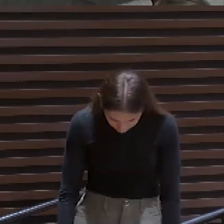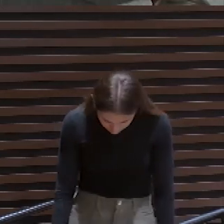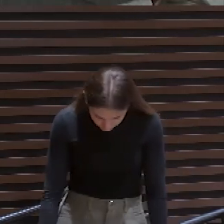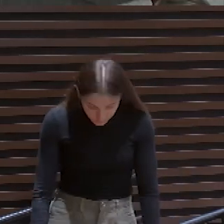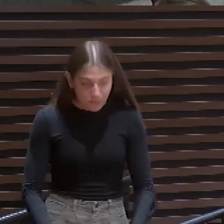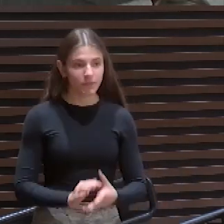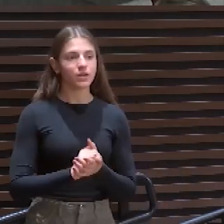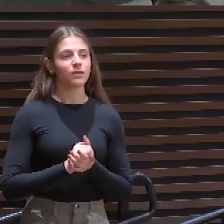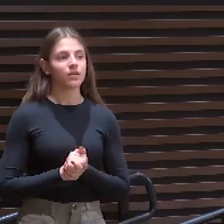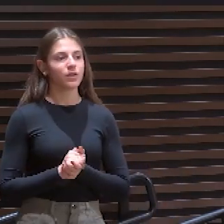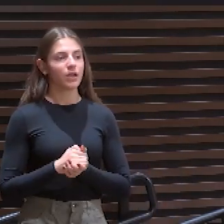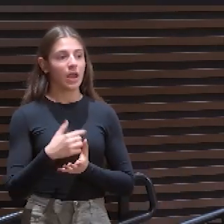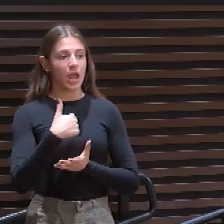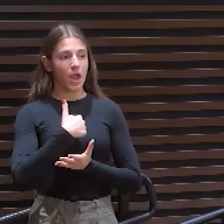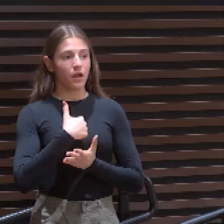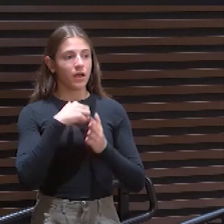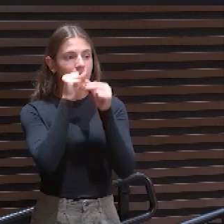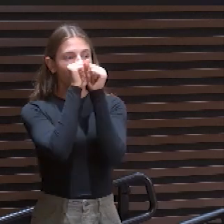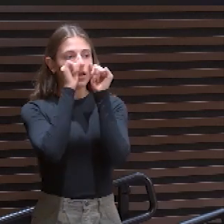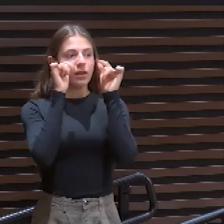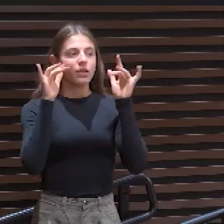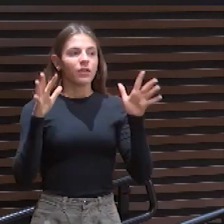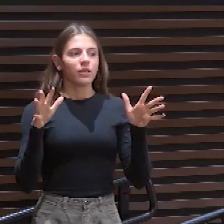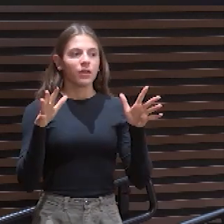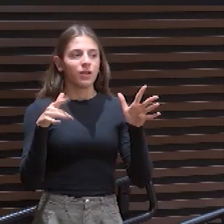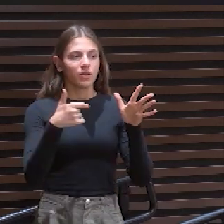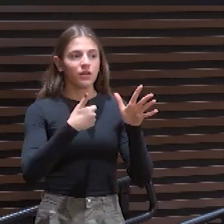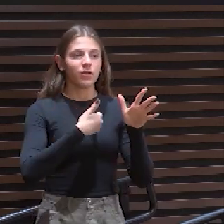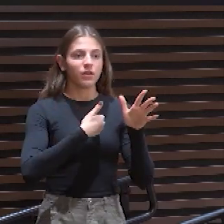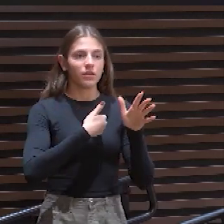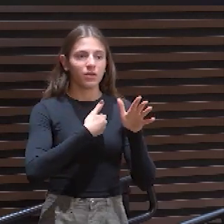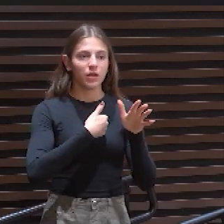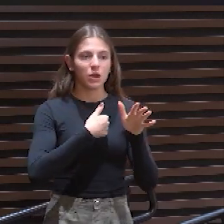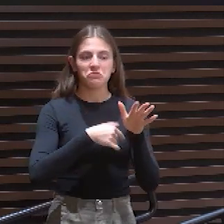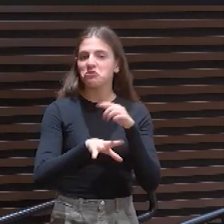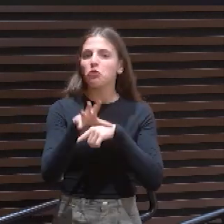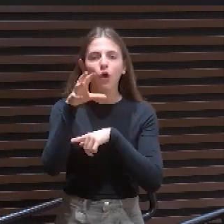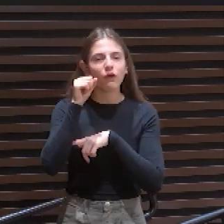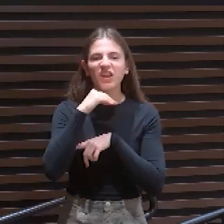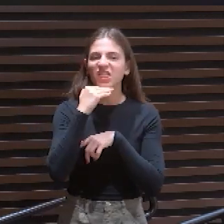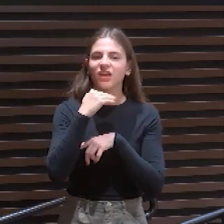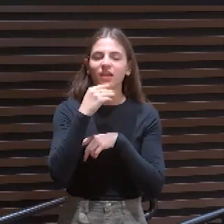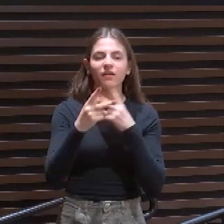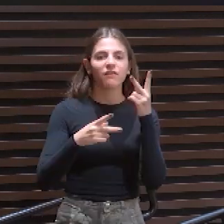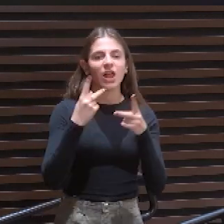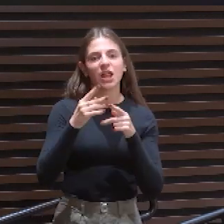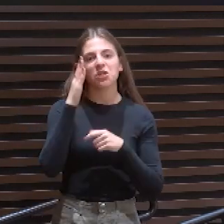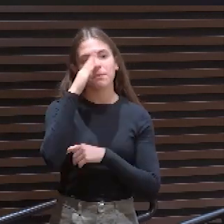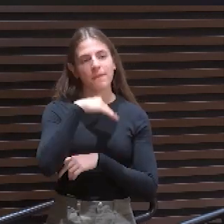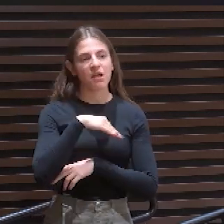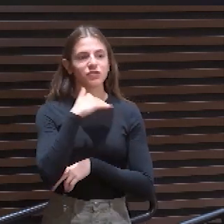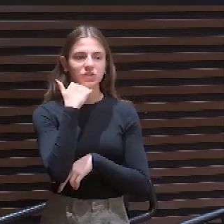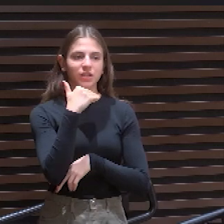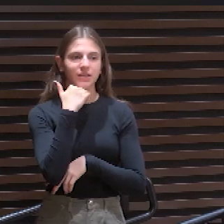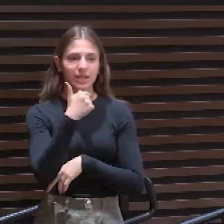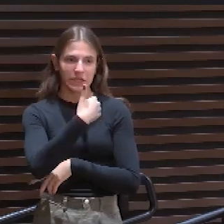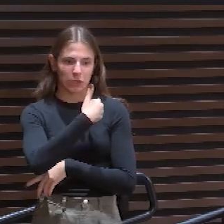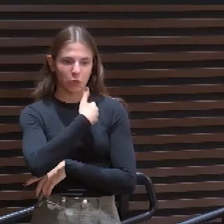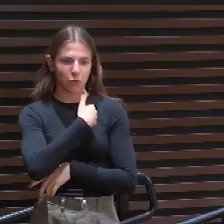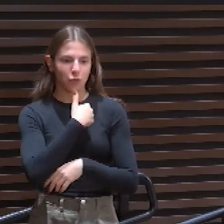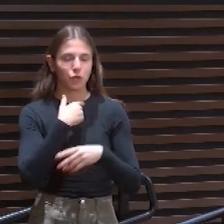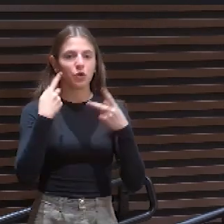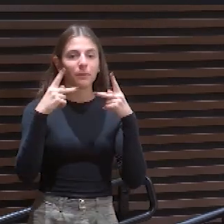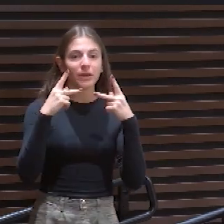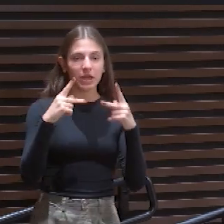Vou deixar bem claro aqui que eu não ouvi nenhum irmão falando mal de outro irmão, que eu não estou pregando